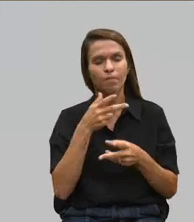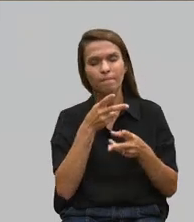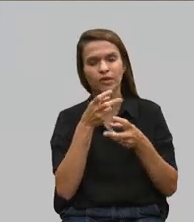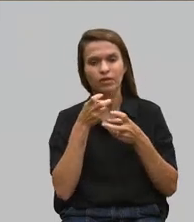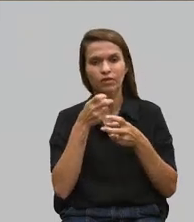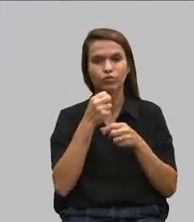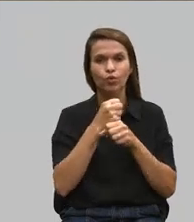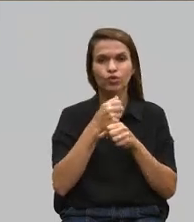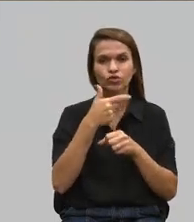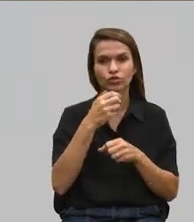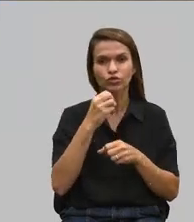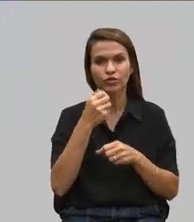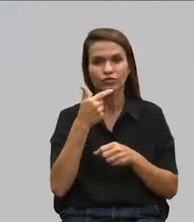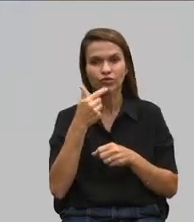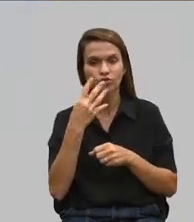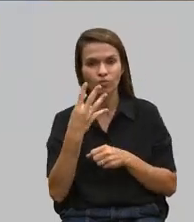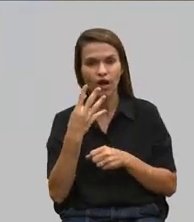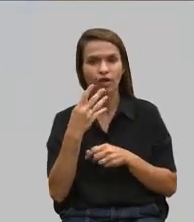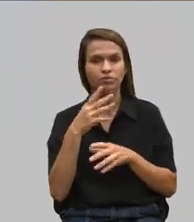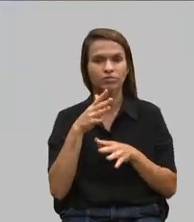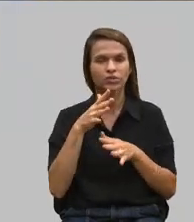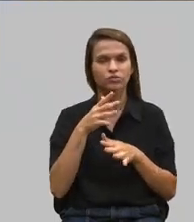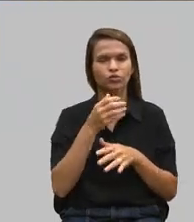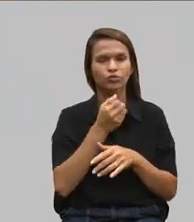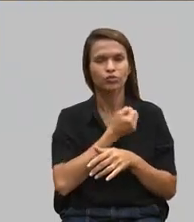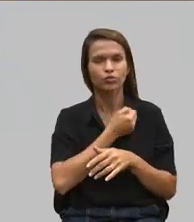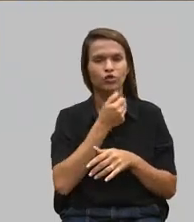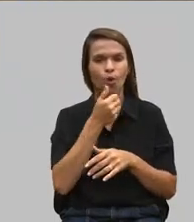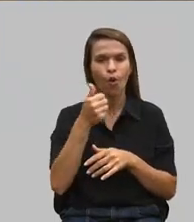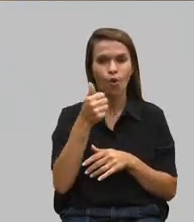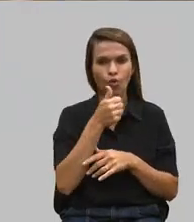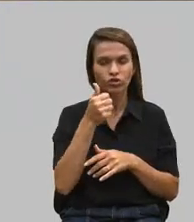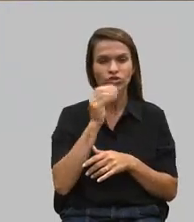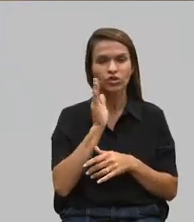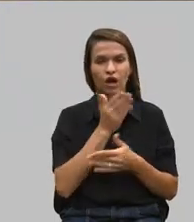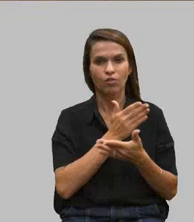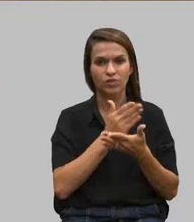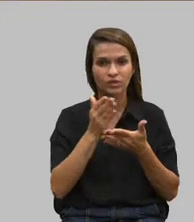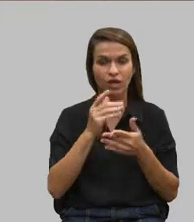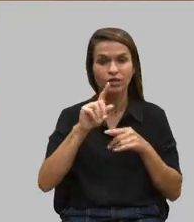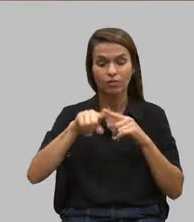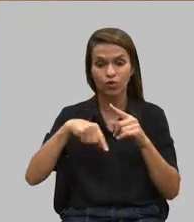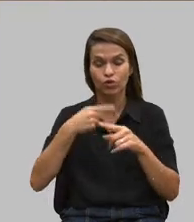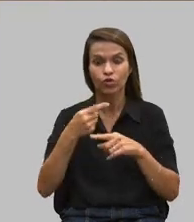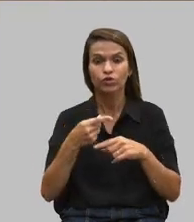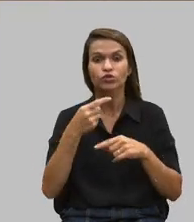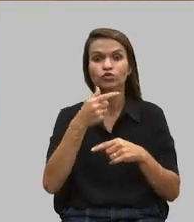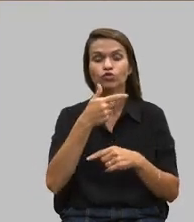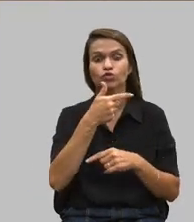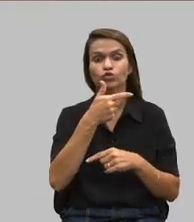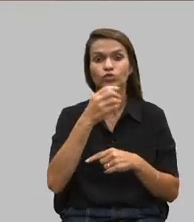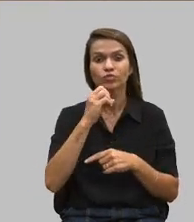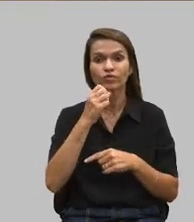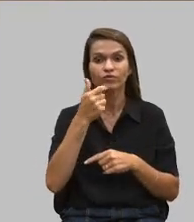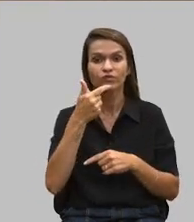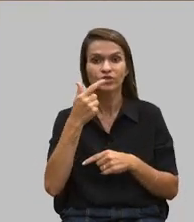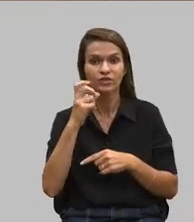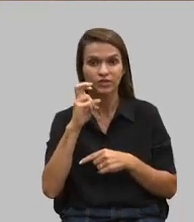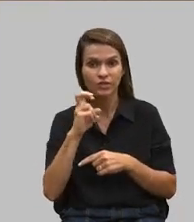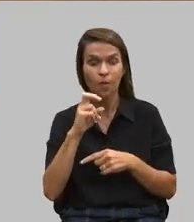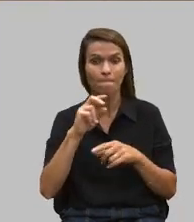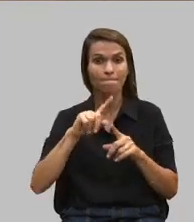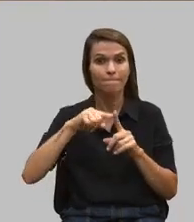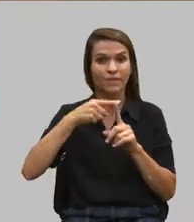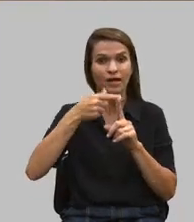número do desses 20 de aproximadamente 11 já iniciarem e depois em 2025 mais sete então a gente tá no forno aí com